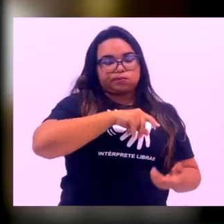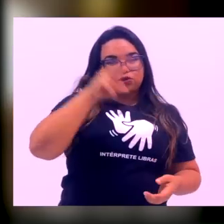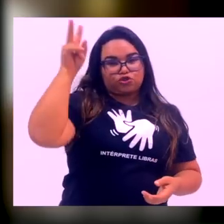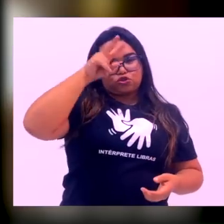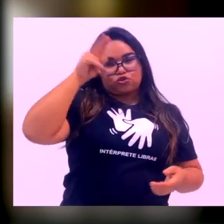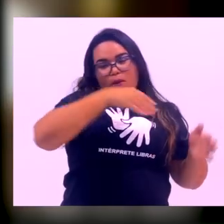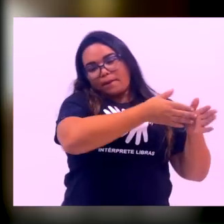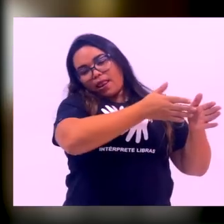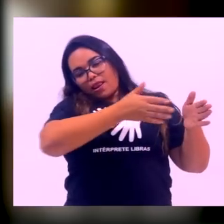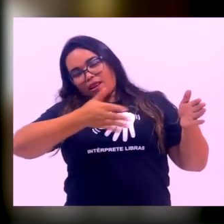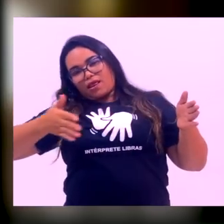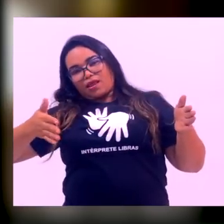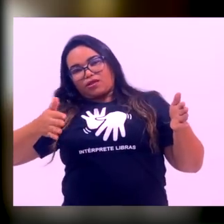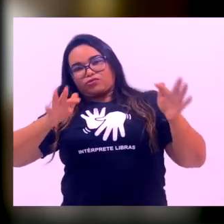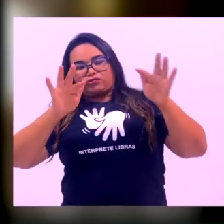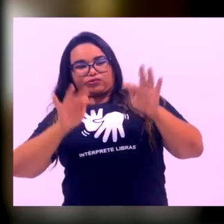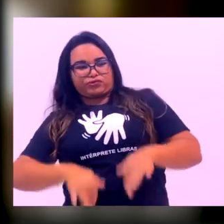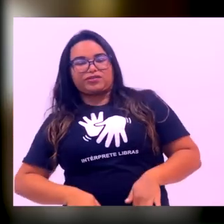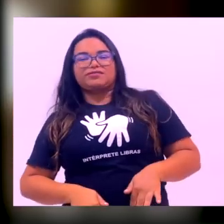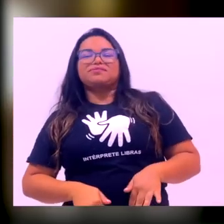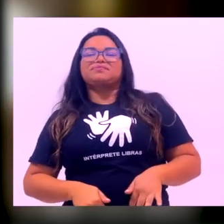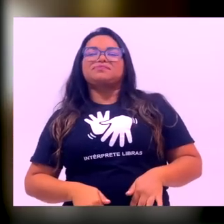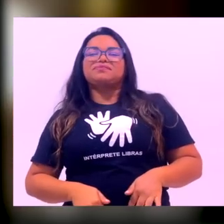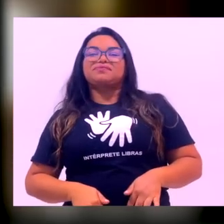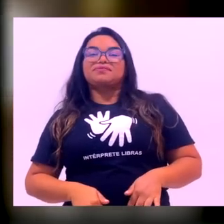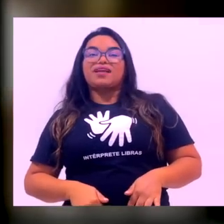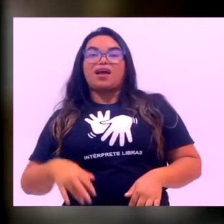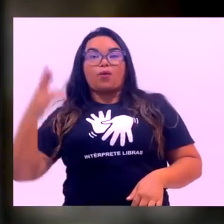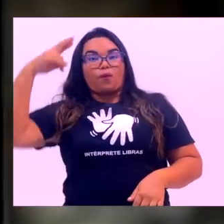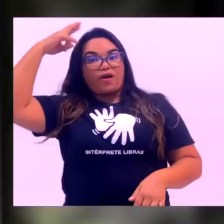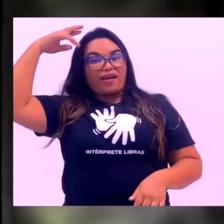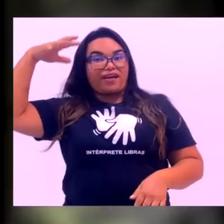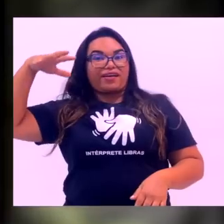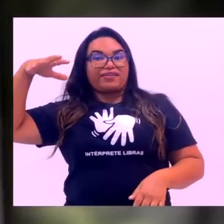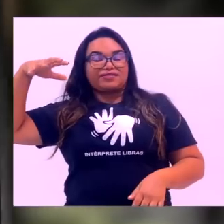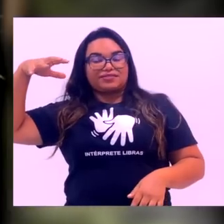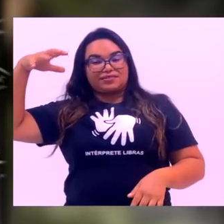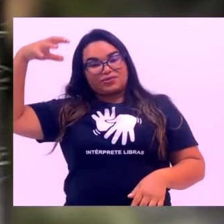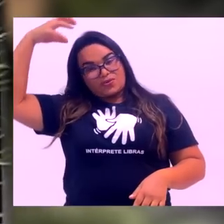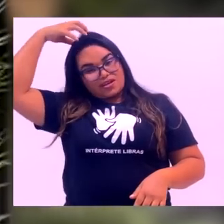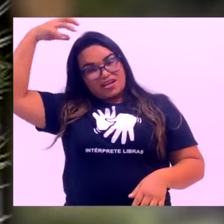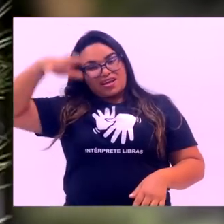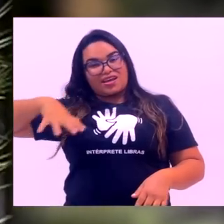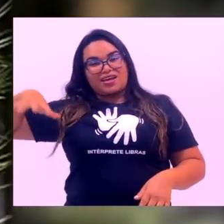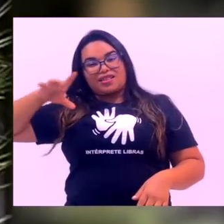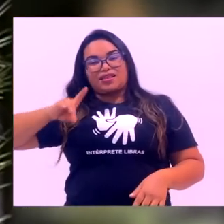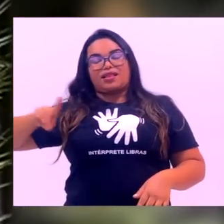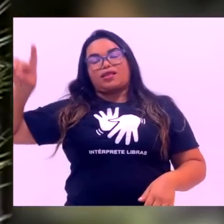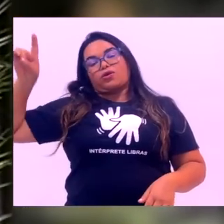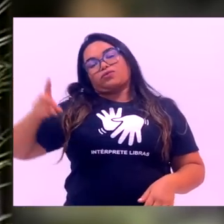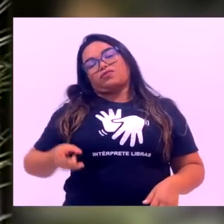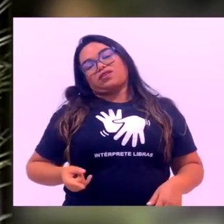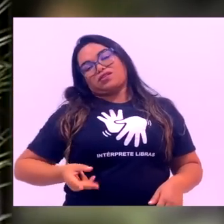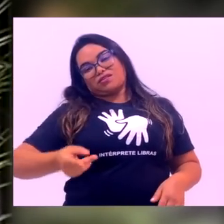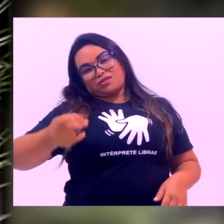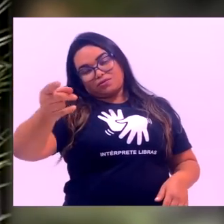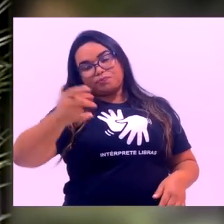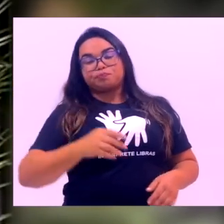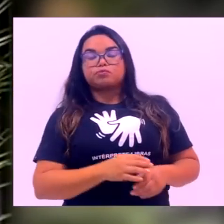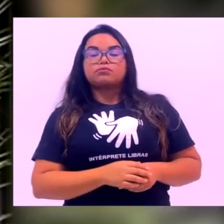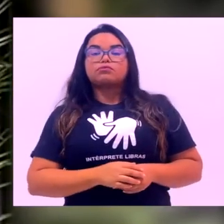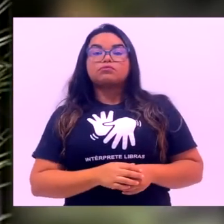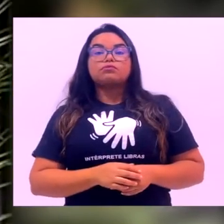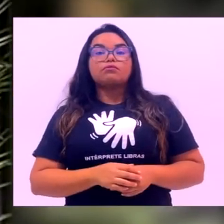sempre. Agora, eu quero que vocês pensem seriamente hoje à noite. Todos vocês que estão presentes